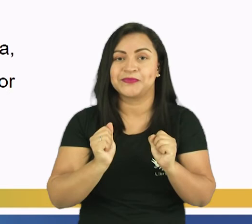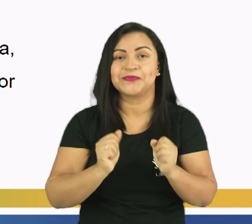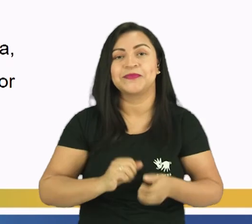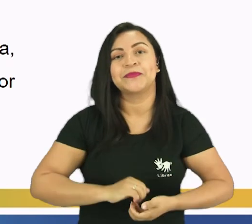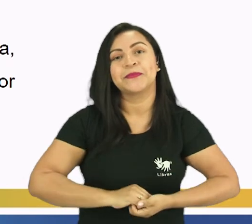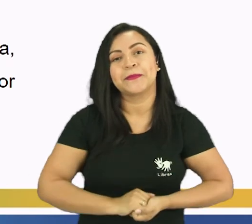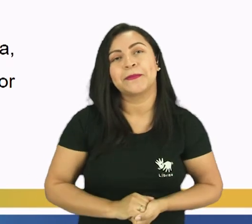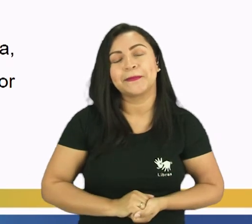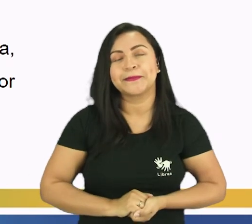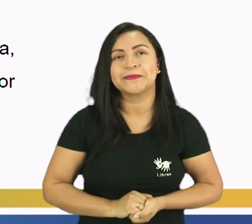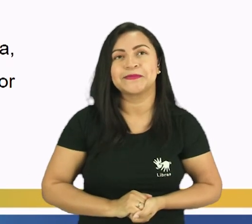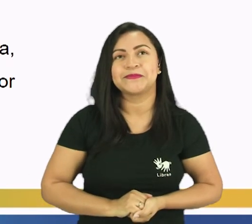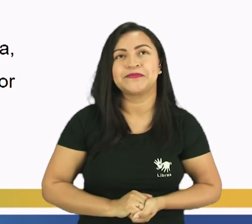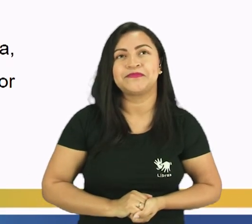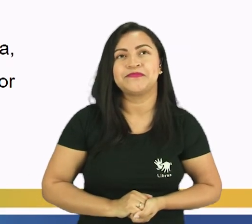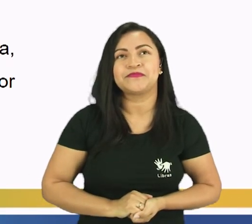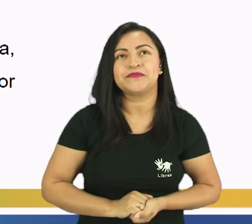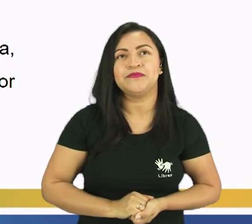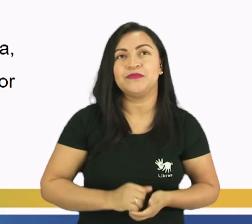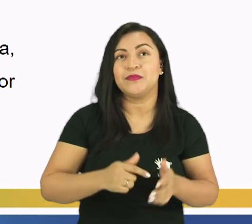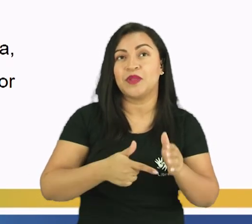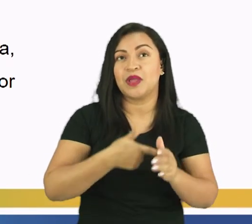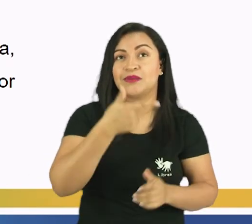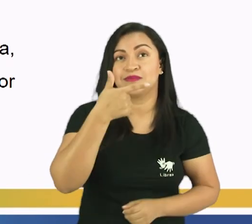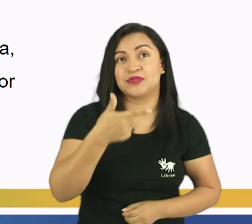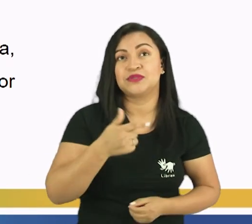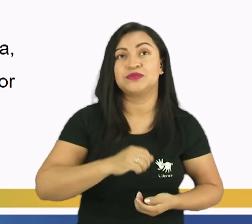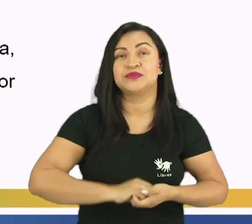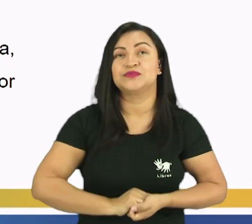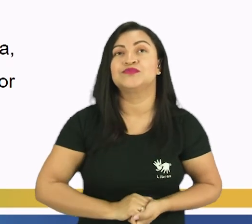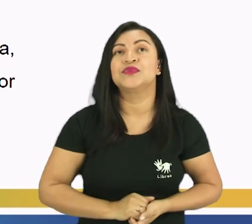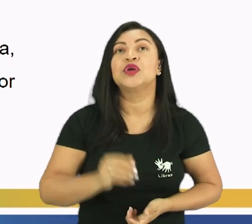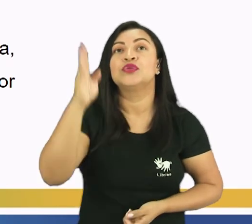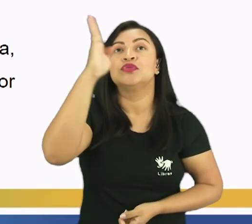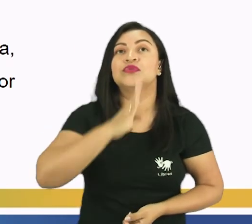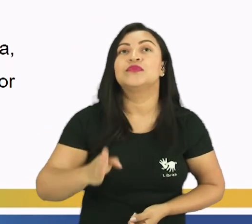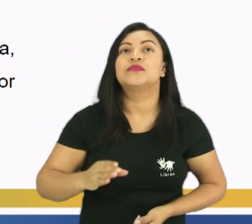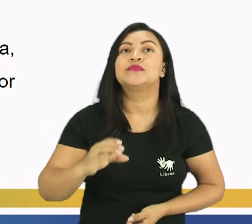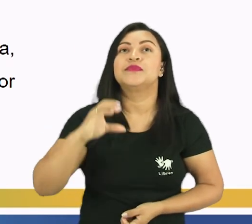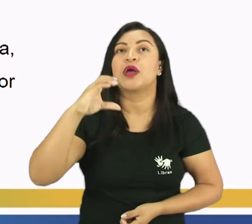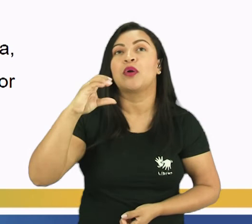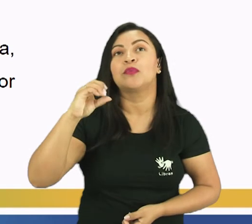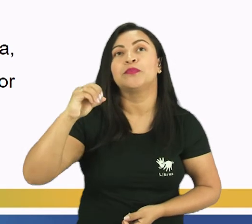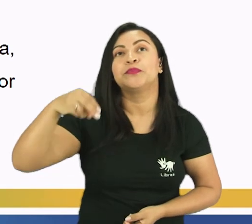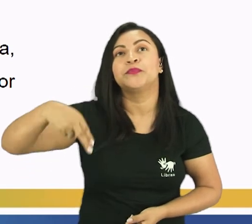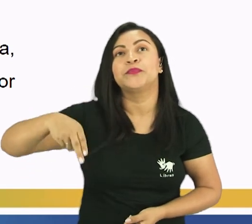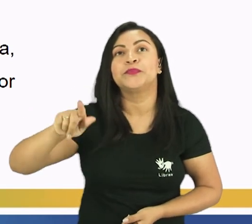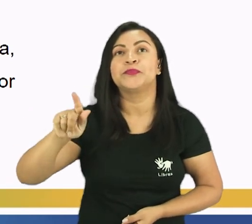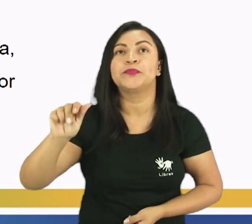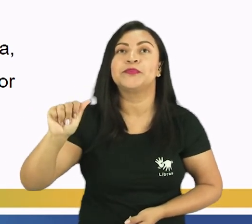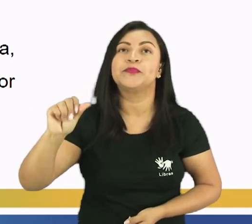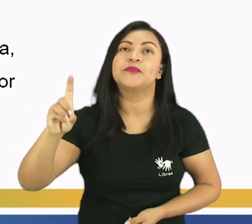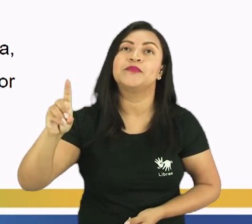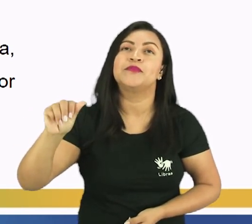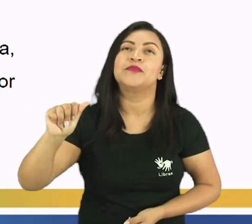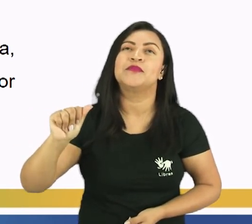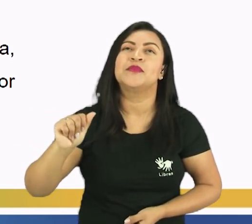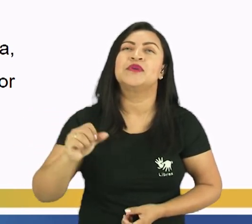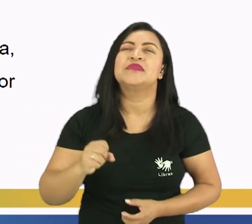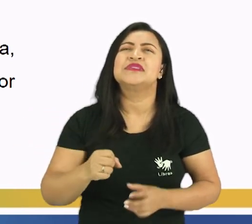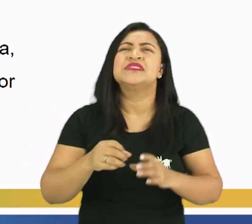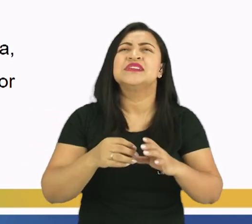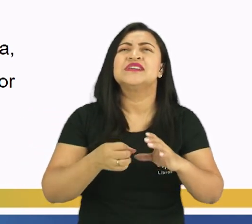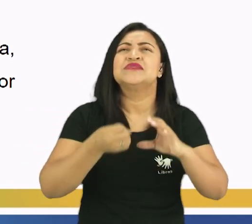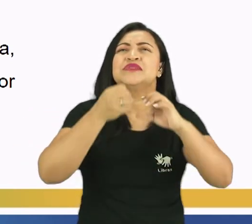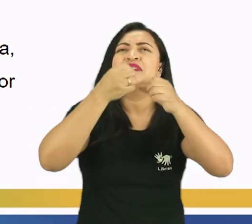podem praticar. No Brasil, vamos lá para a segunda. No Brasil, as congadas podem ser descritas como